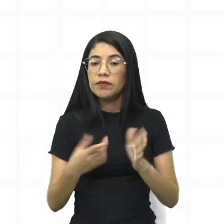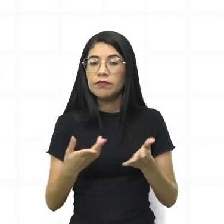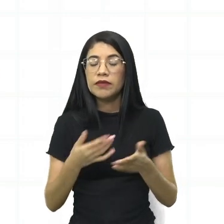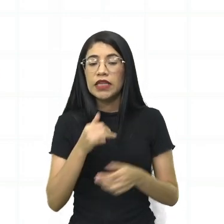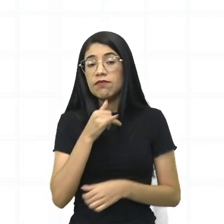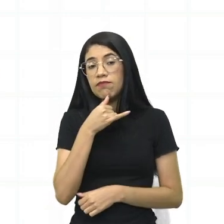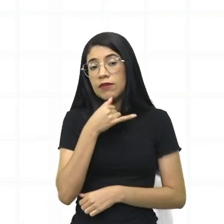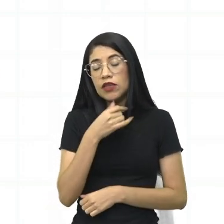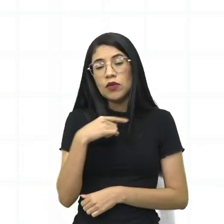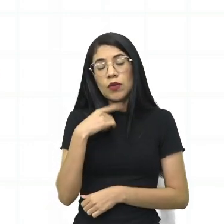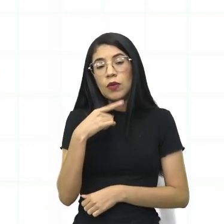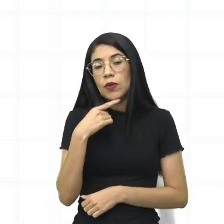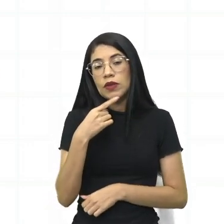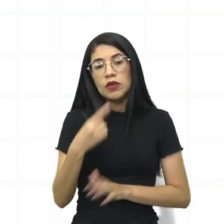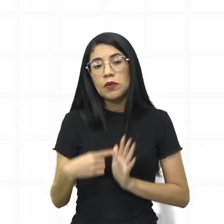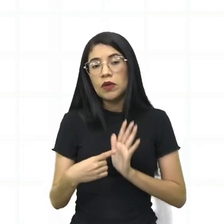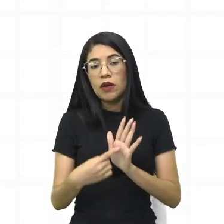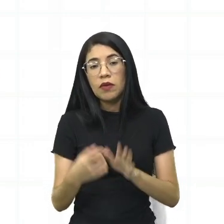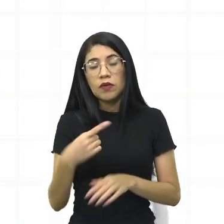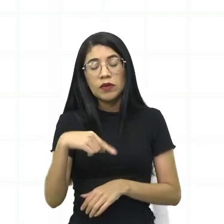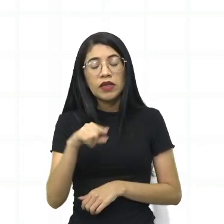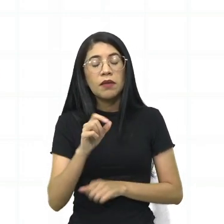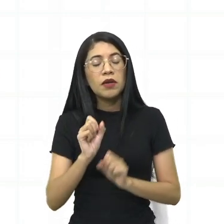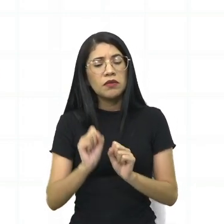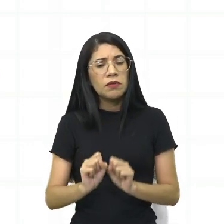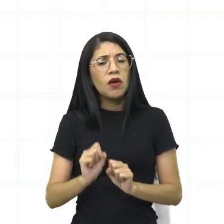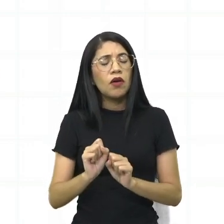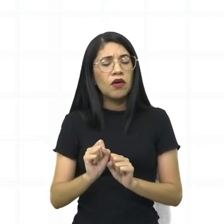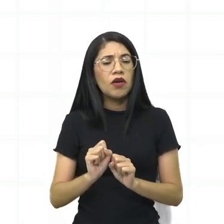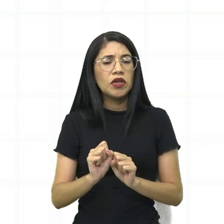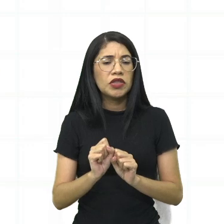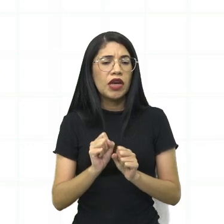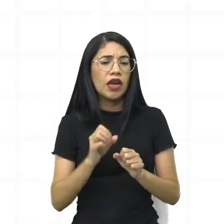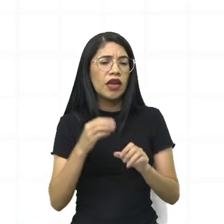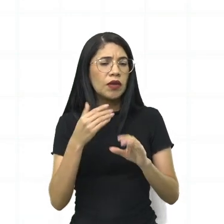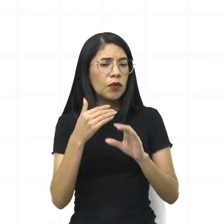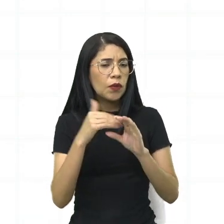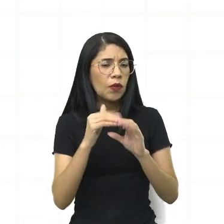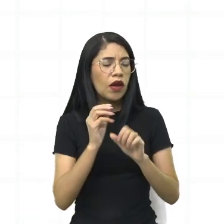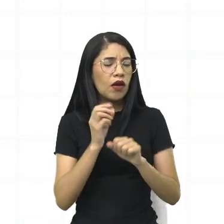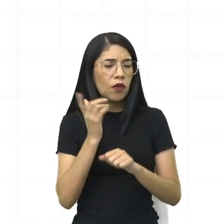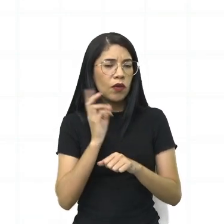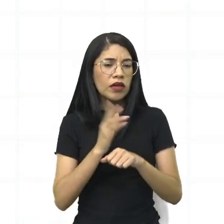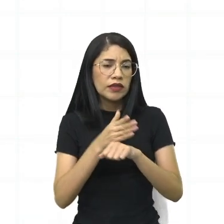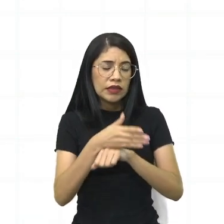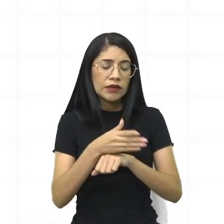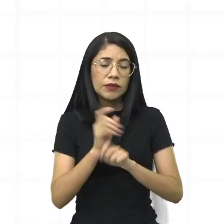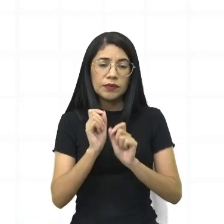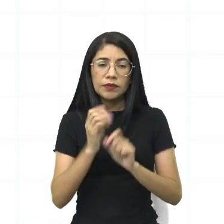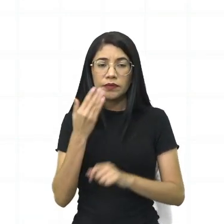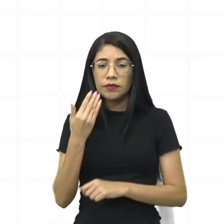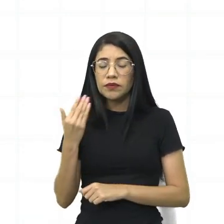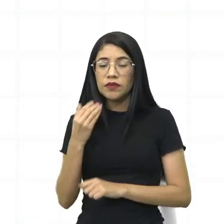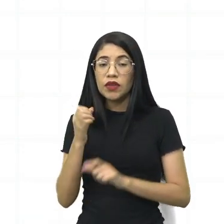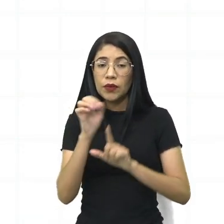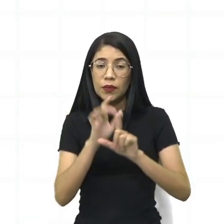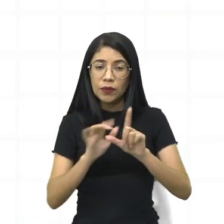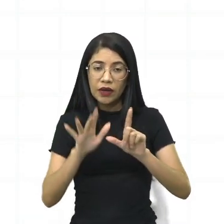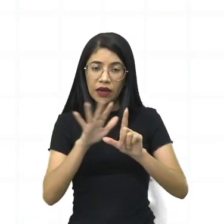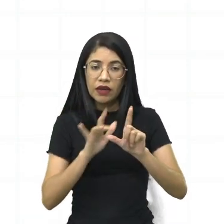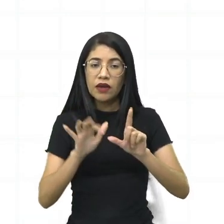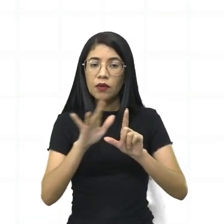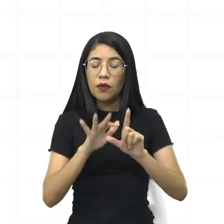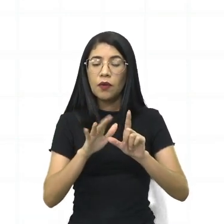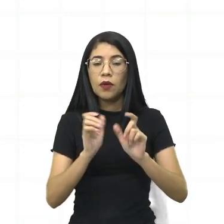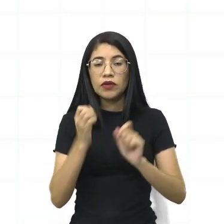tem como trazer para vocês, mas vocês podem acessar esse material, tá? Através desse QR Code que está na tela de